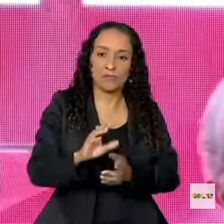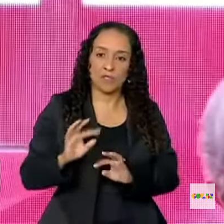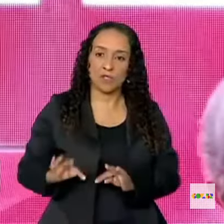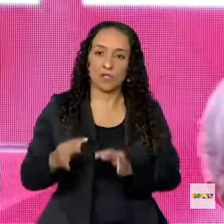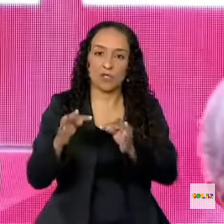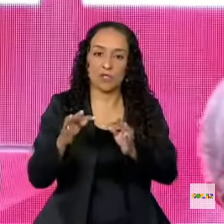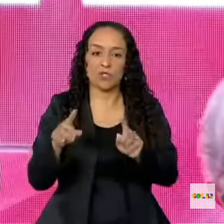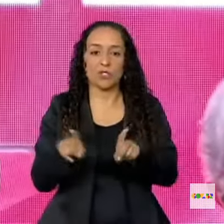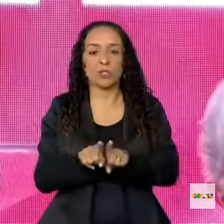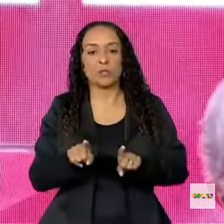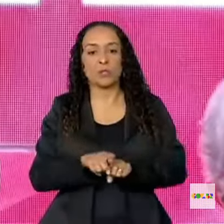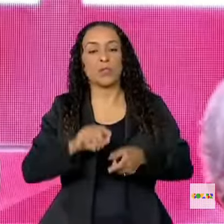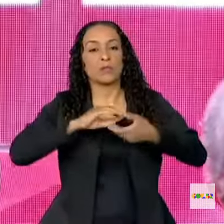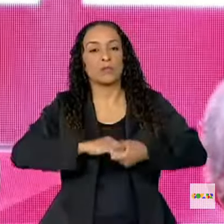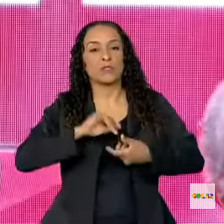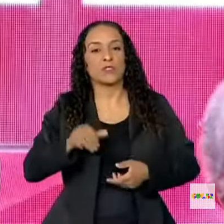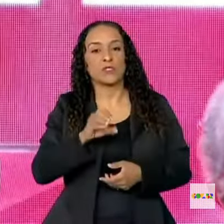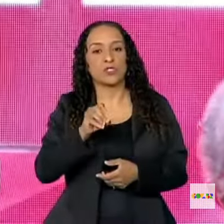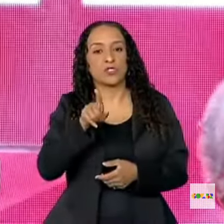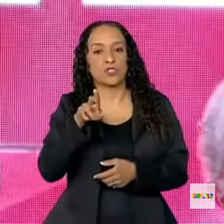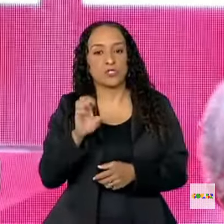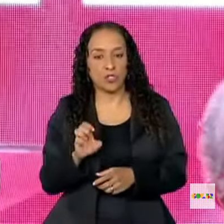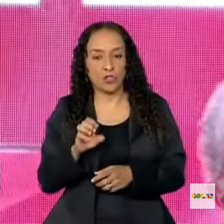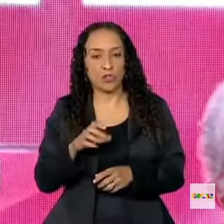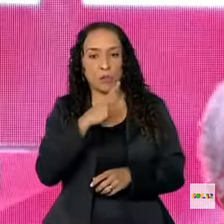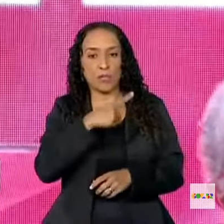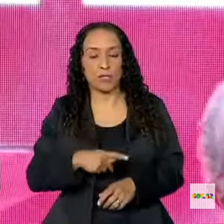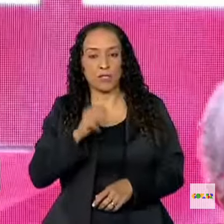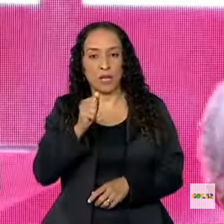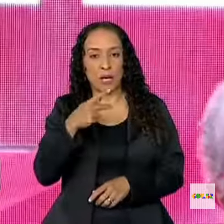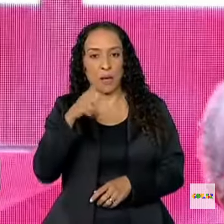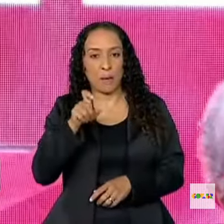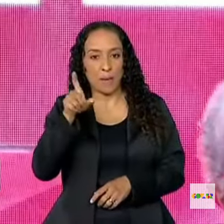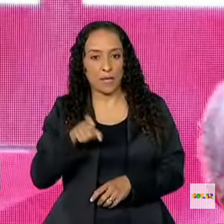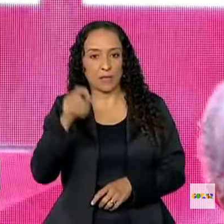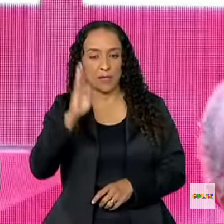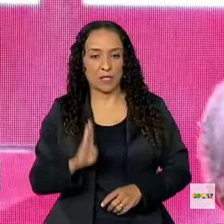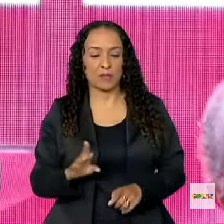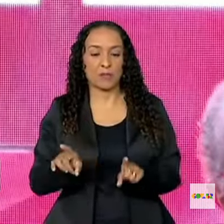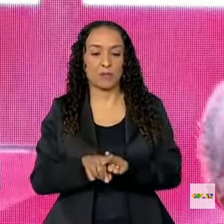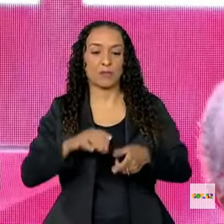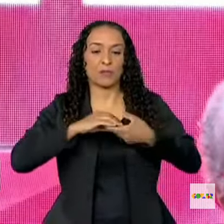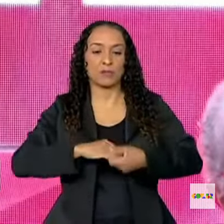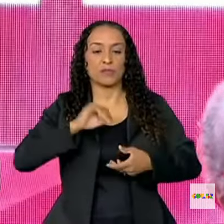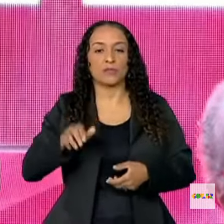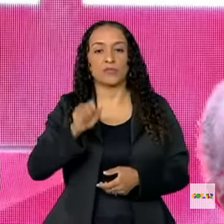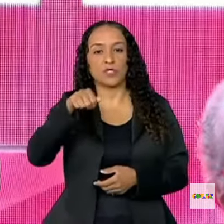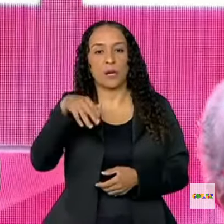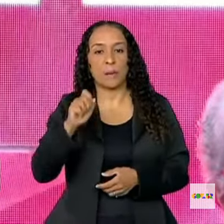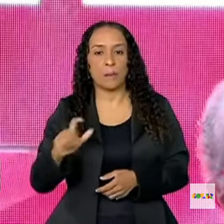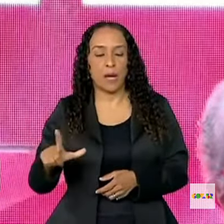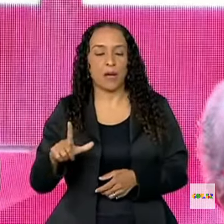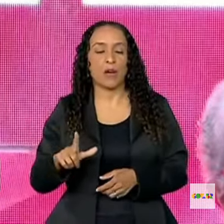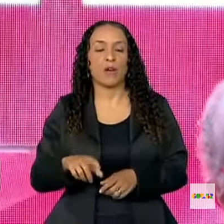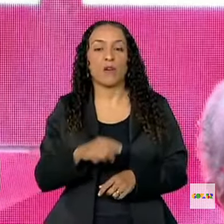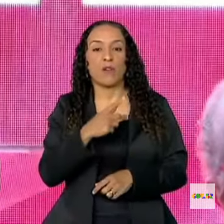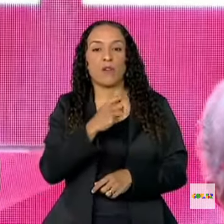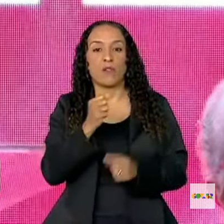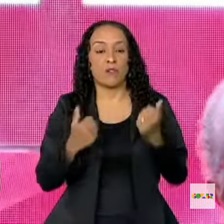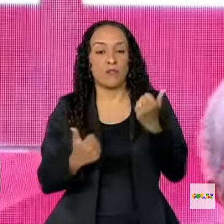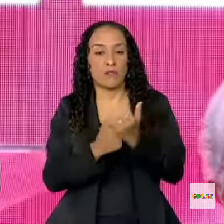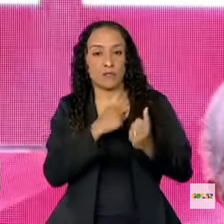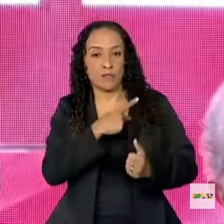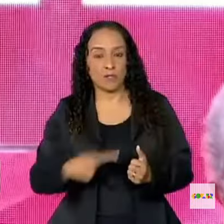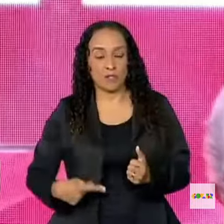comendar o compo Jorge Viana presidente da Pex Brasil cumprimentar o Jamal bit vice-presidente da Confederação Nacional da